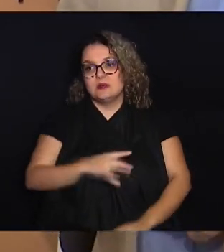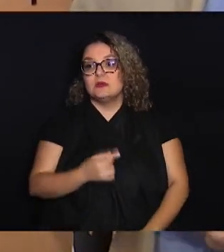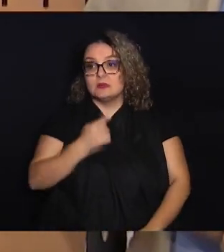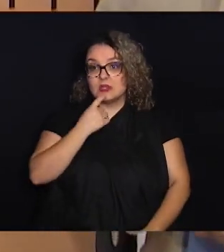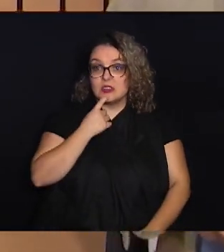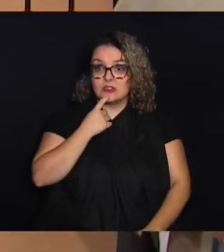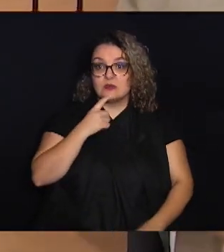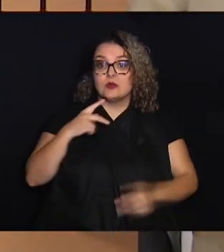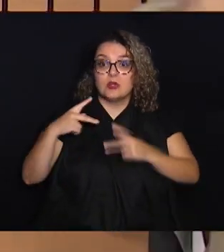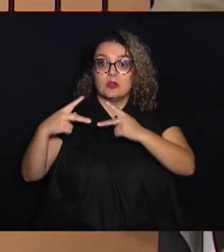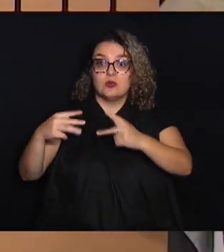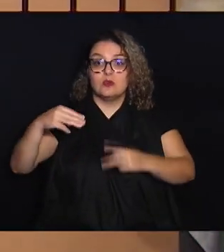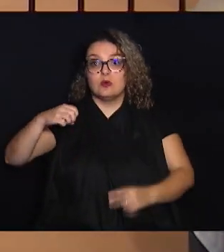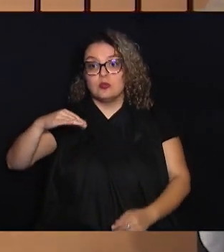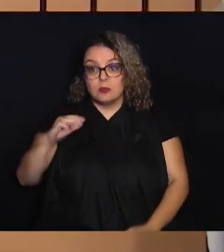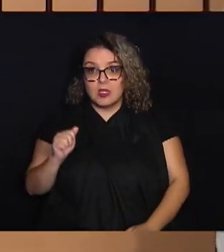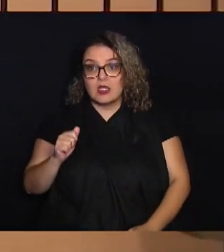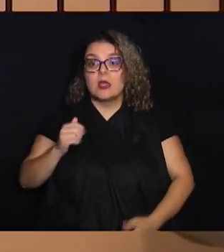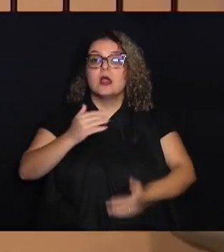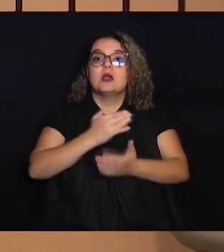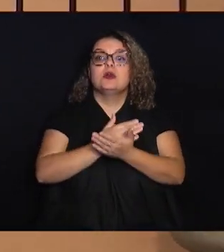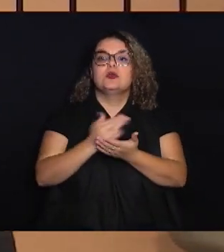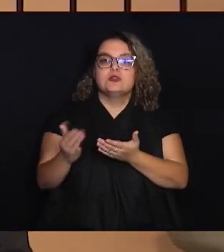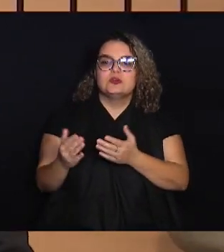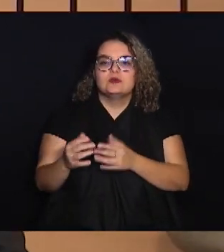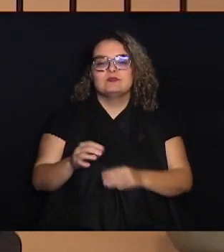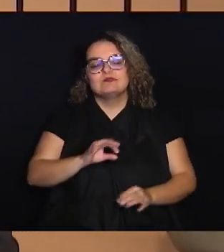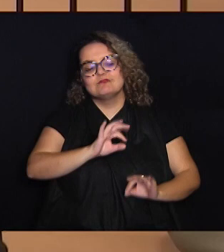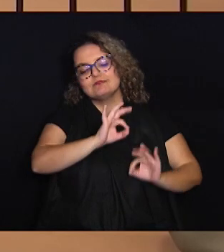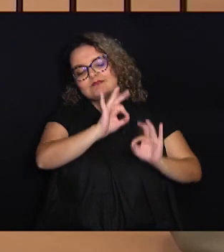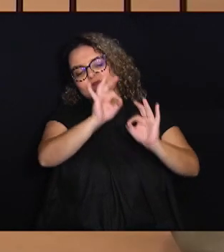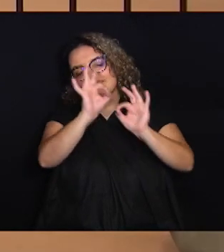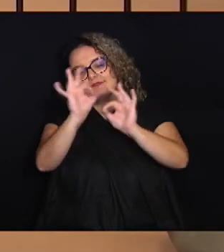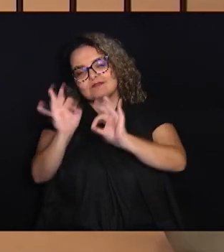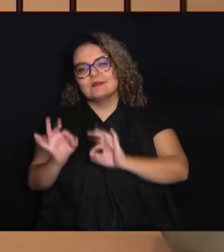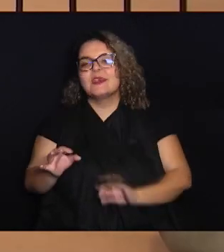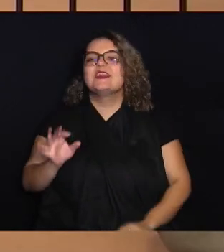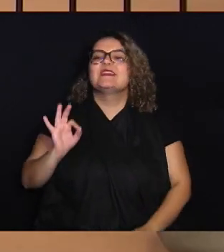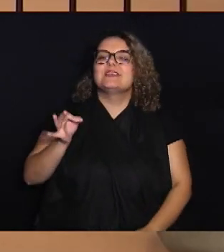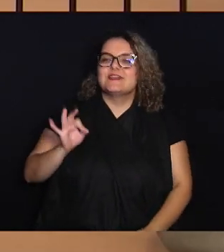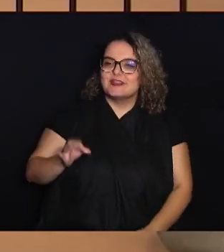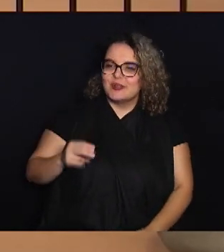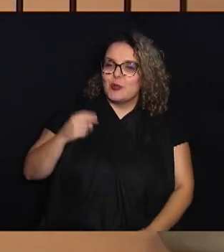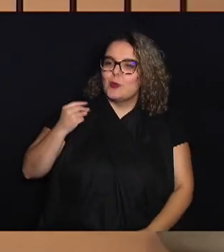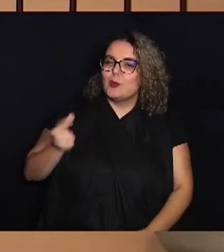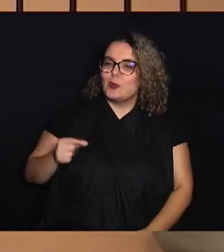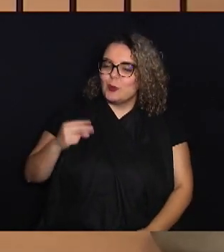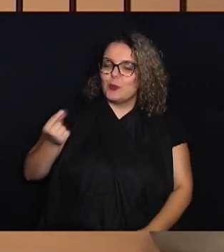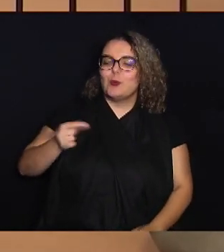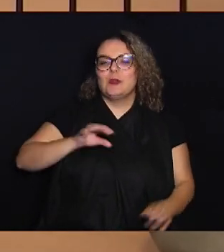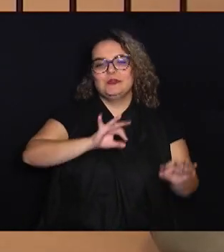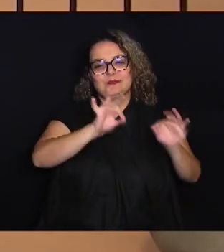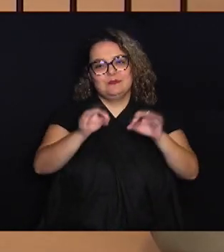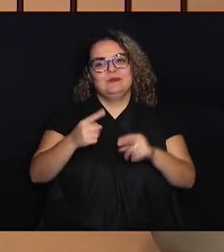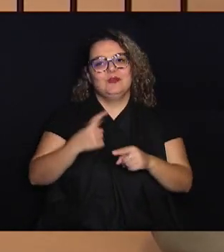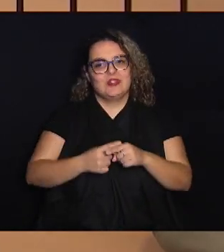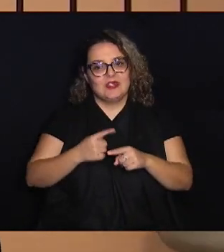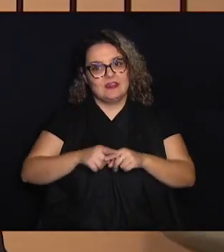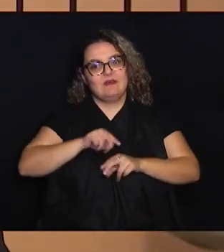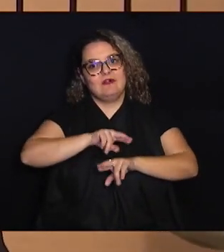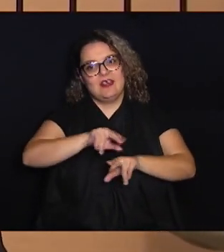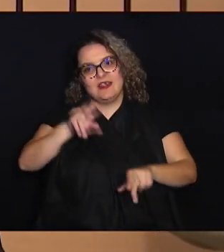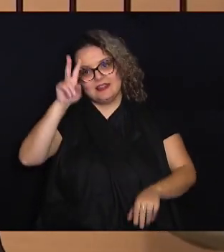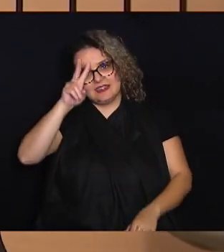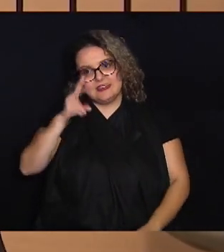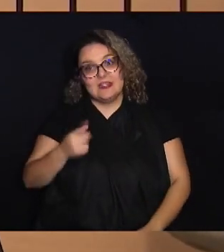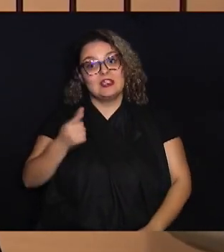vai no linkzinho do MECA e começa a navegar. Eu tenho certeza que você vai ficar um tempão navegando lá, porque tem história. E